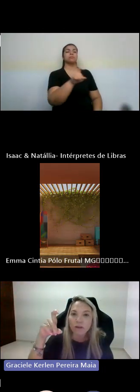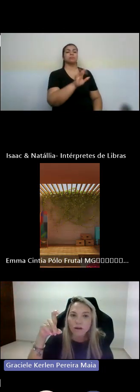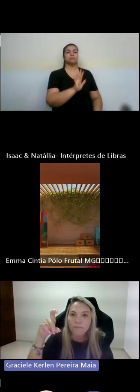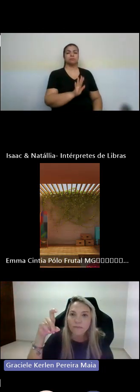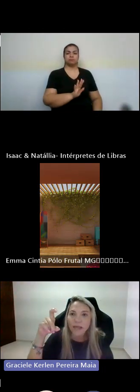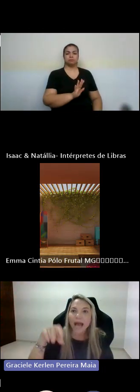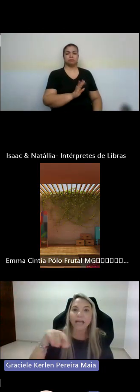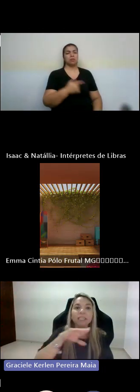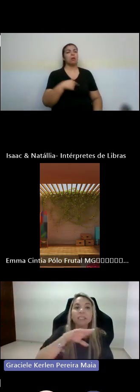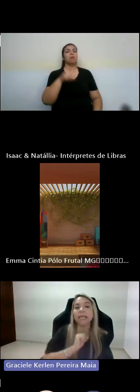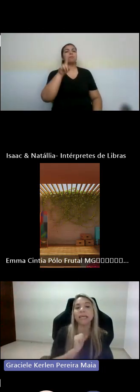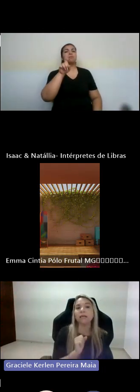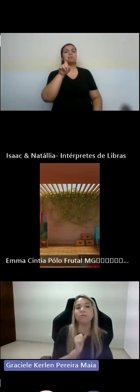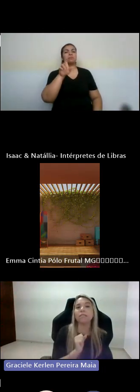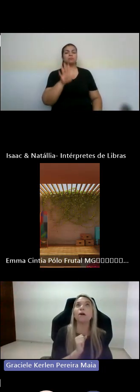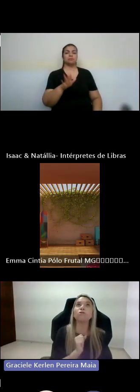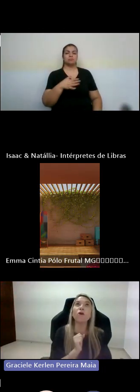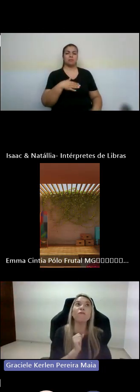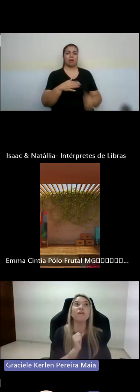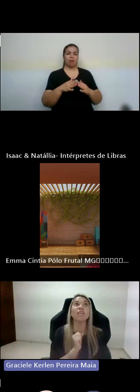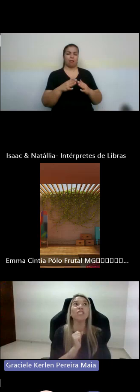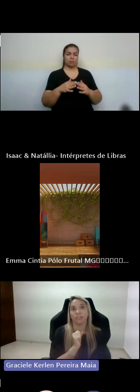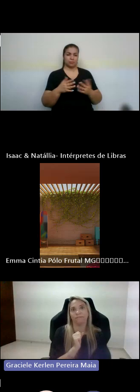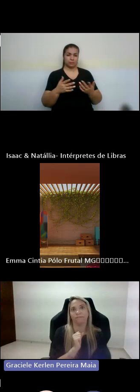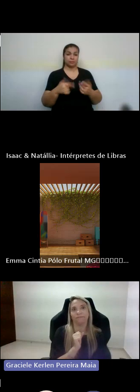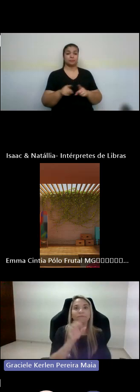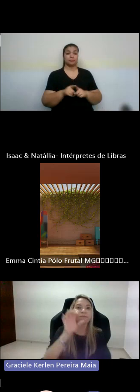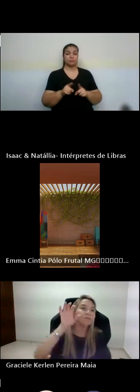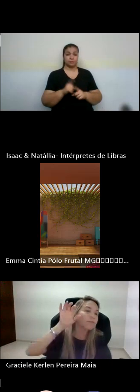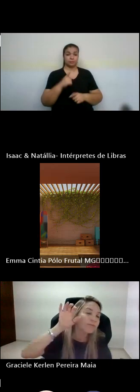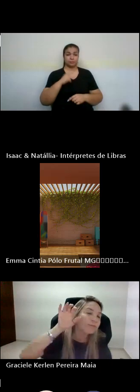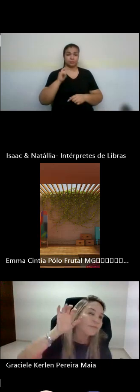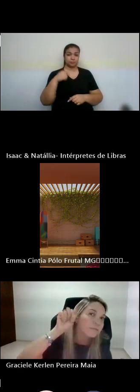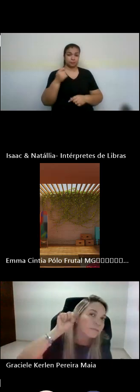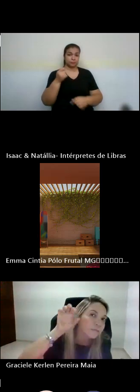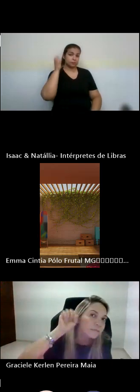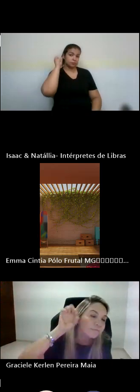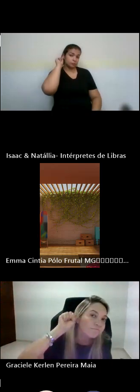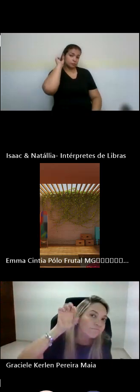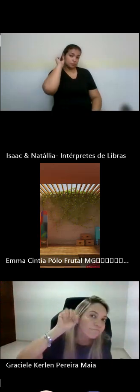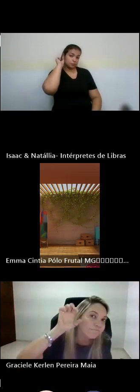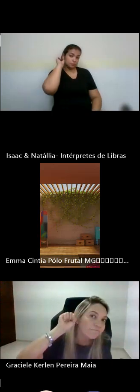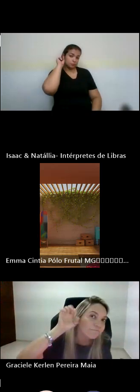movimento só. A gente tem ali o sinal de ouvinte.